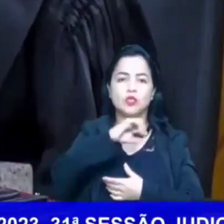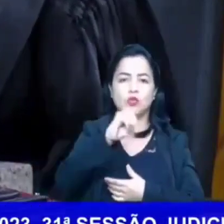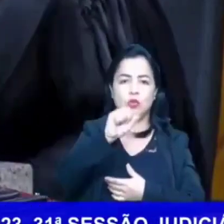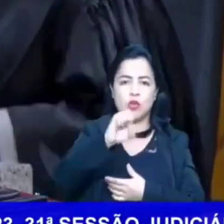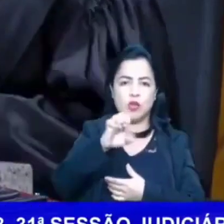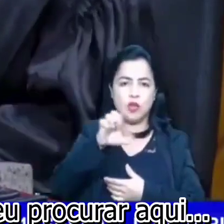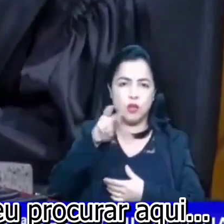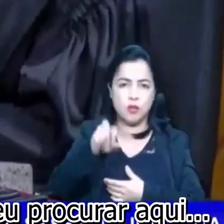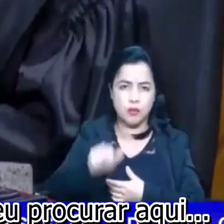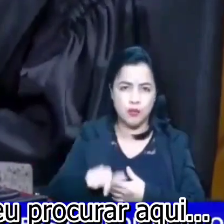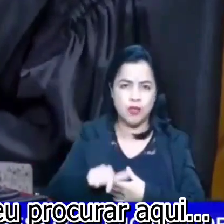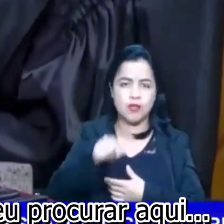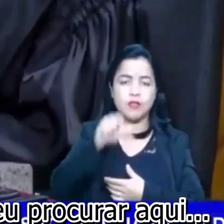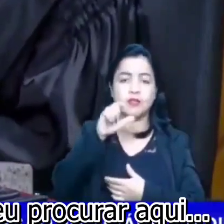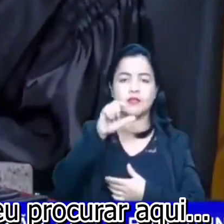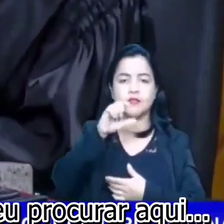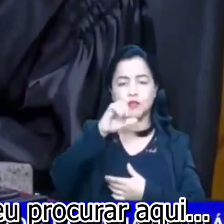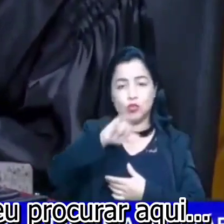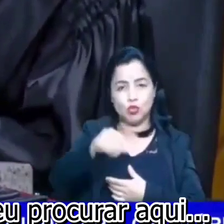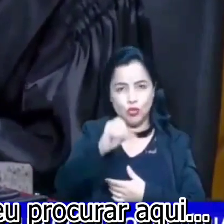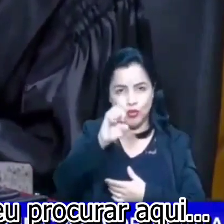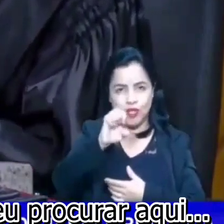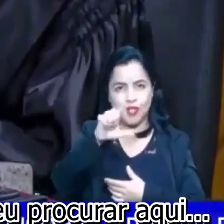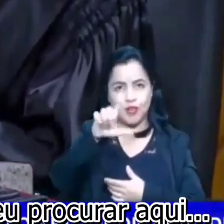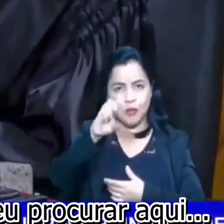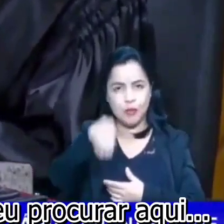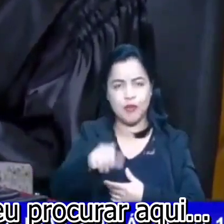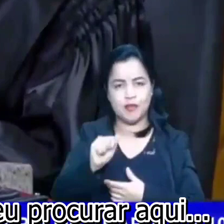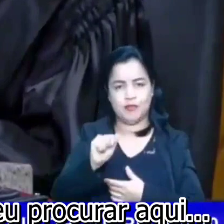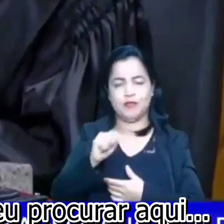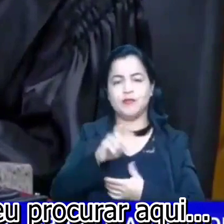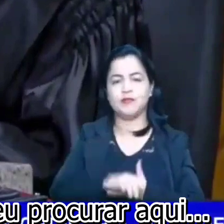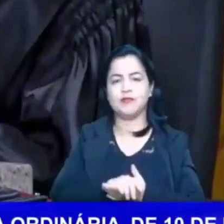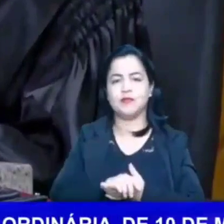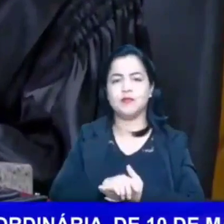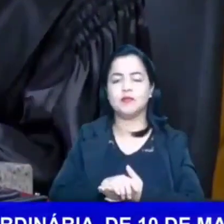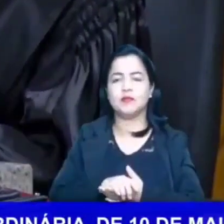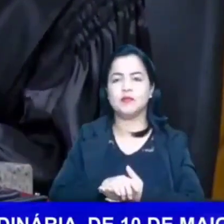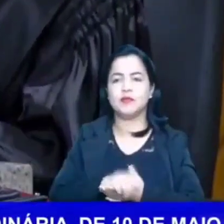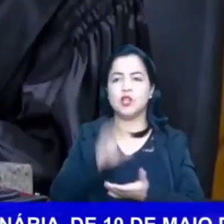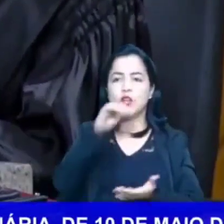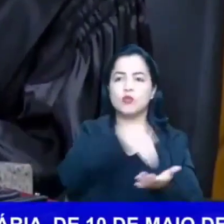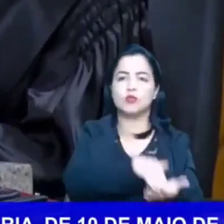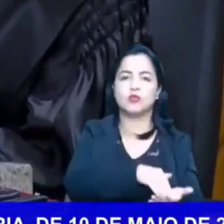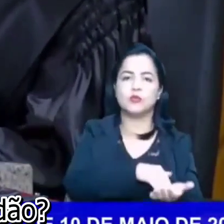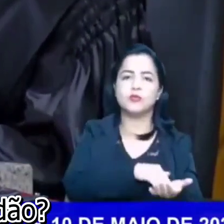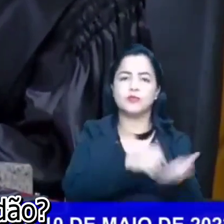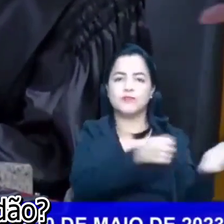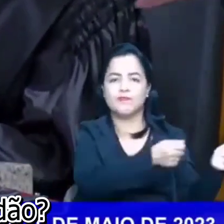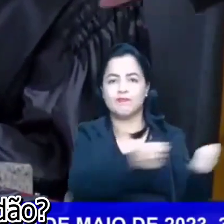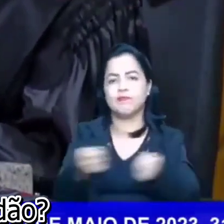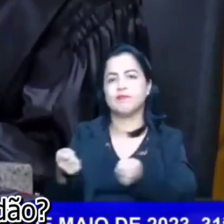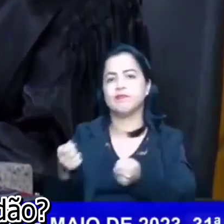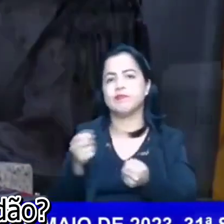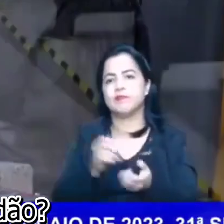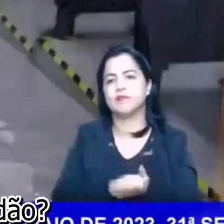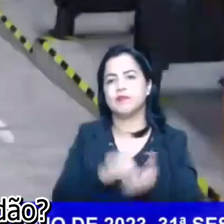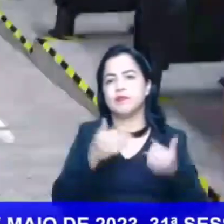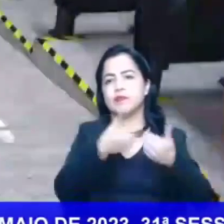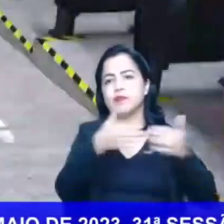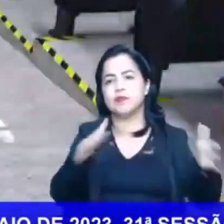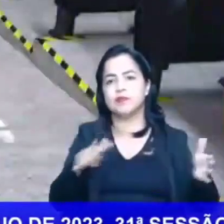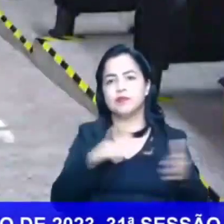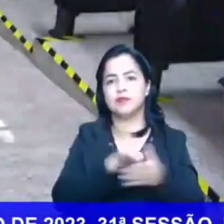Melo. Na última sessão, cadê? Onde é que está o mapa, menina? Deixa eu procurar aqui. Onde é que está aberto aqui